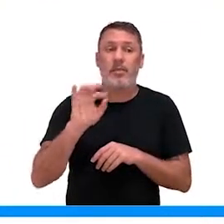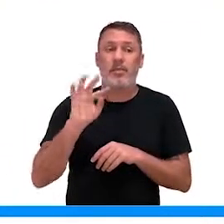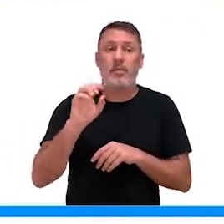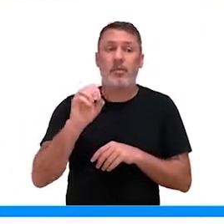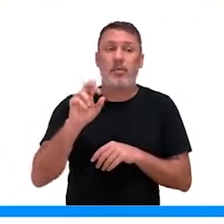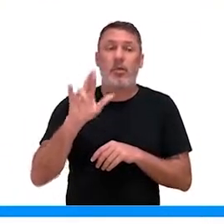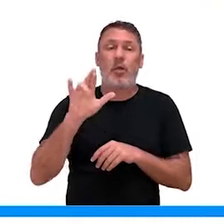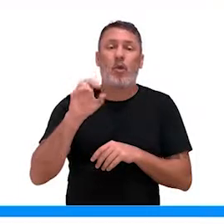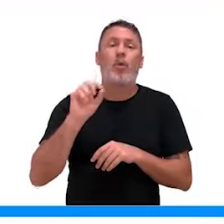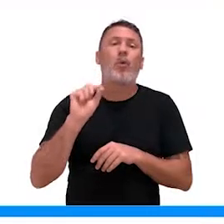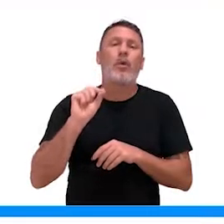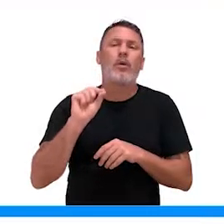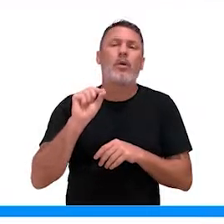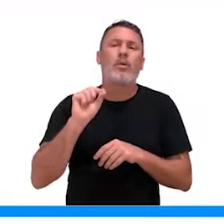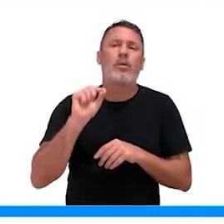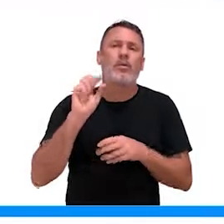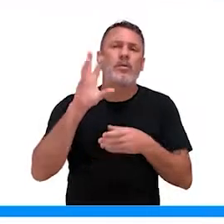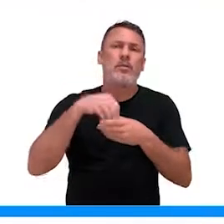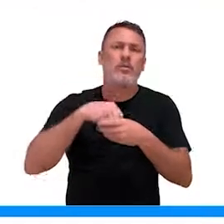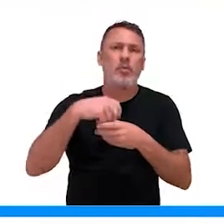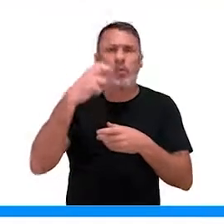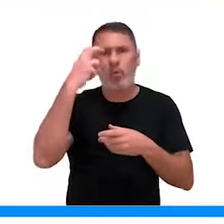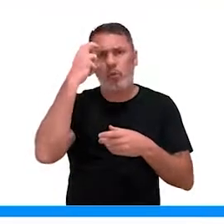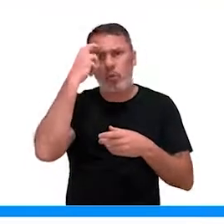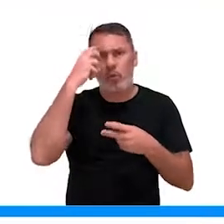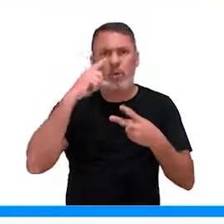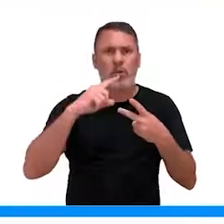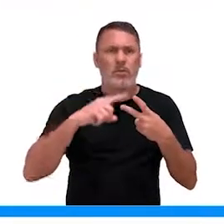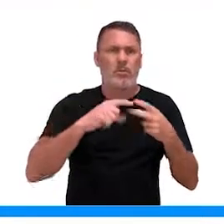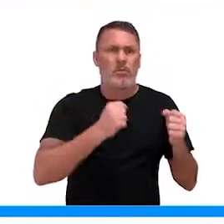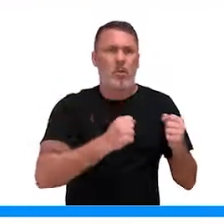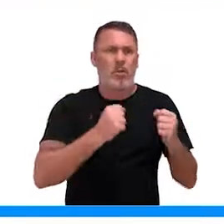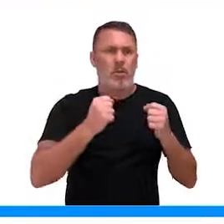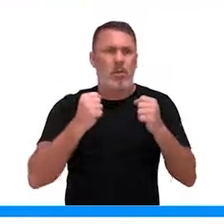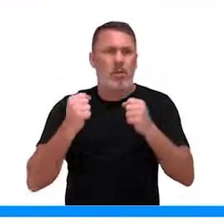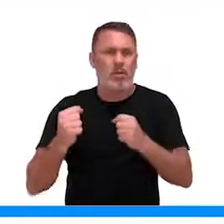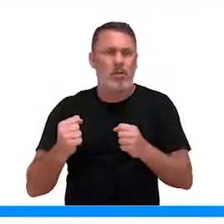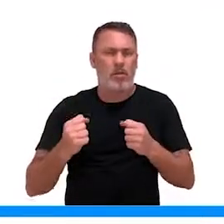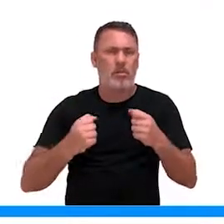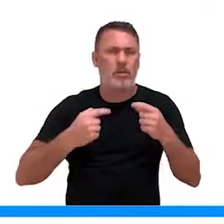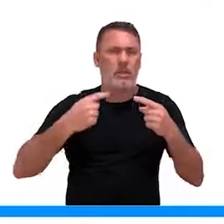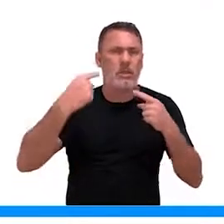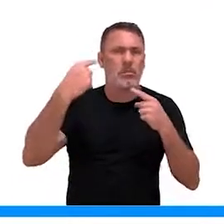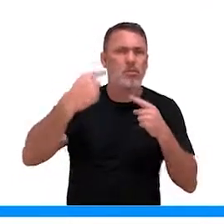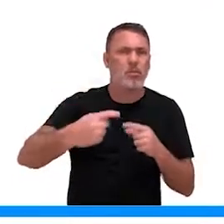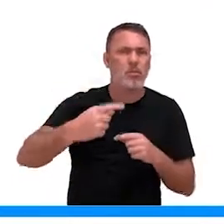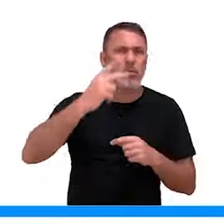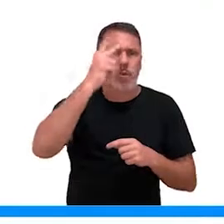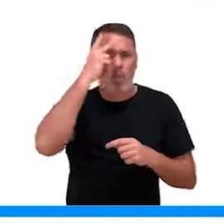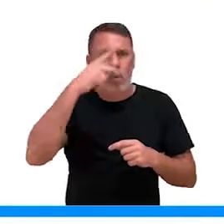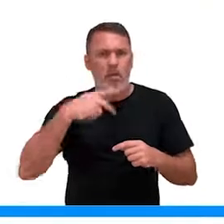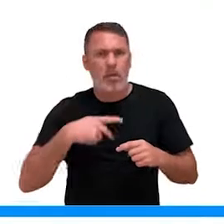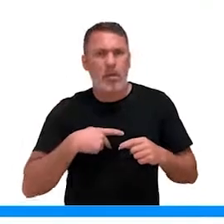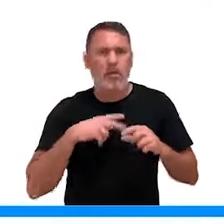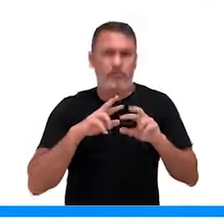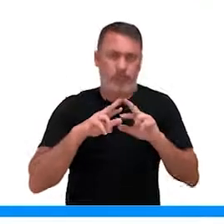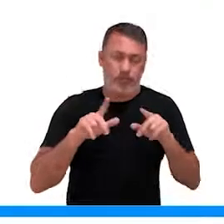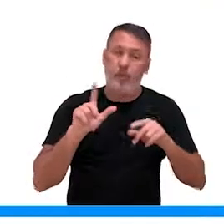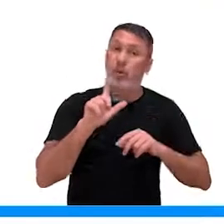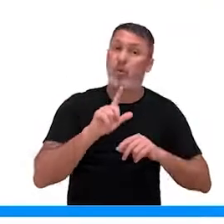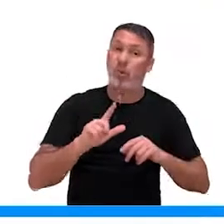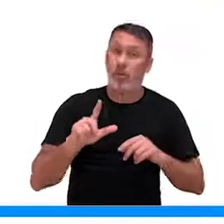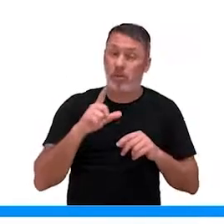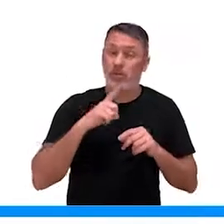vínculo cultural, disputa por poder, disputa por autonomia. Tudo bem? Claro,